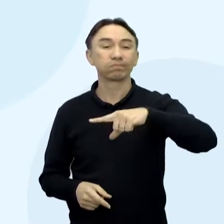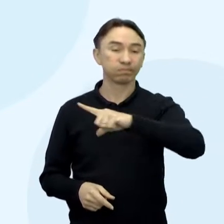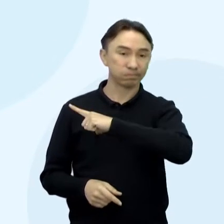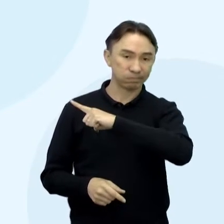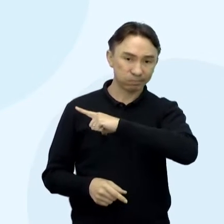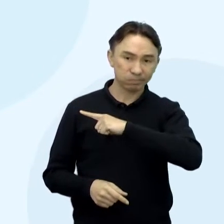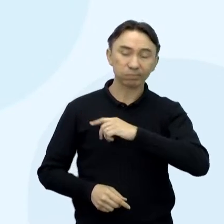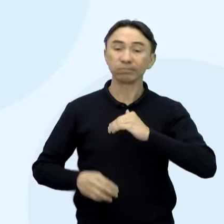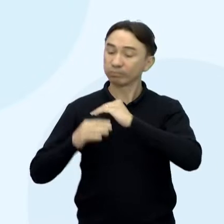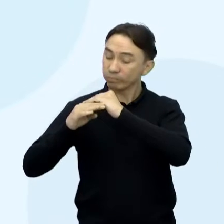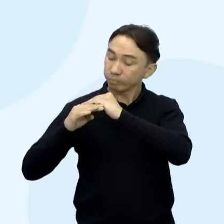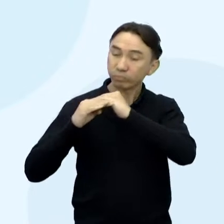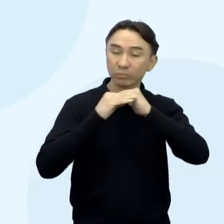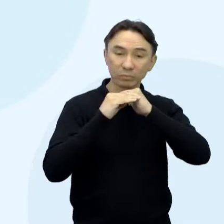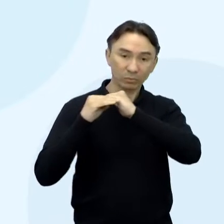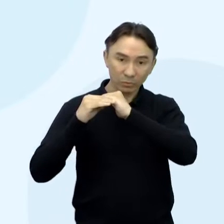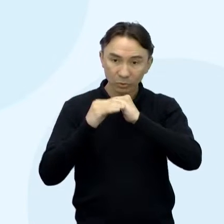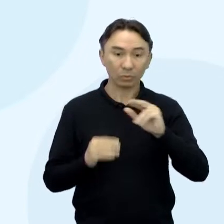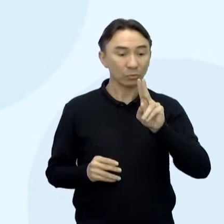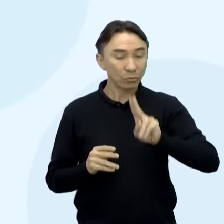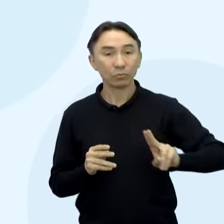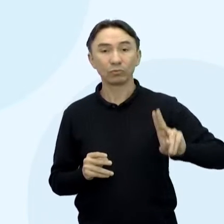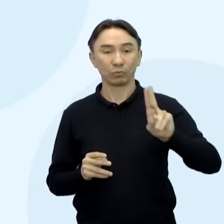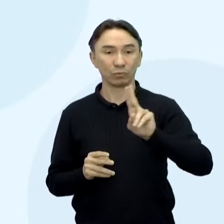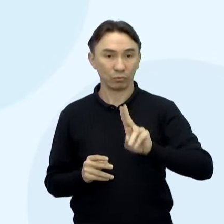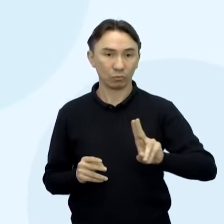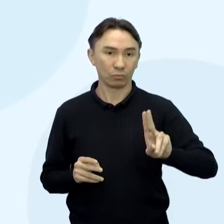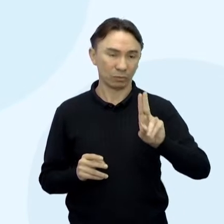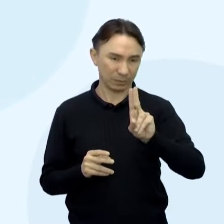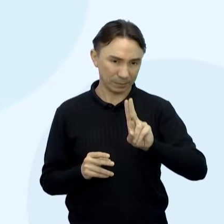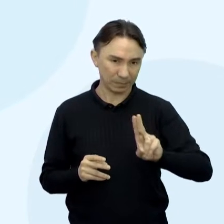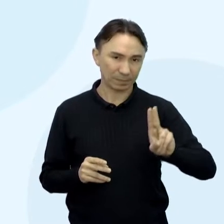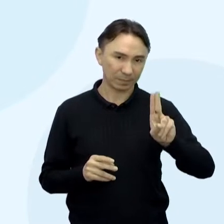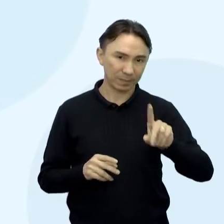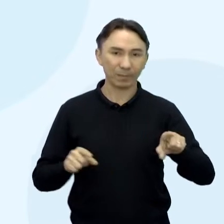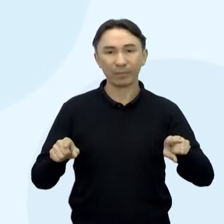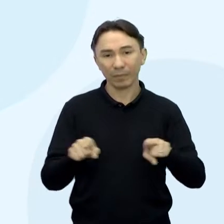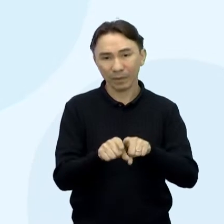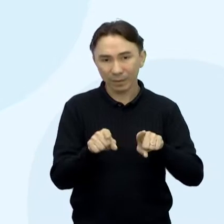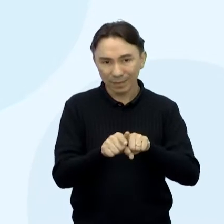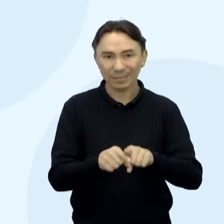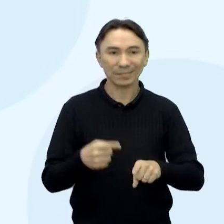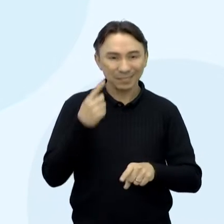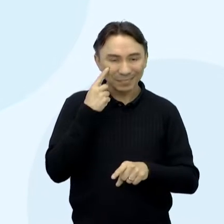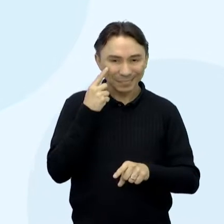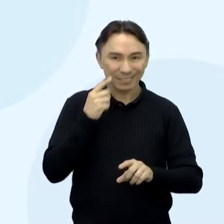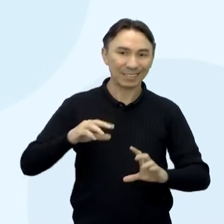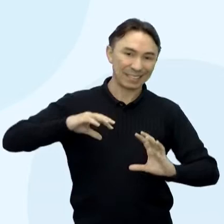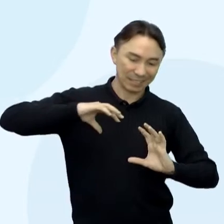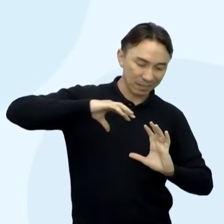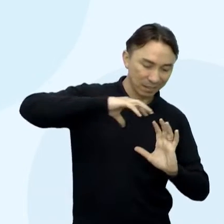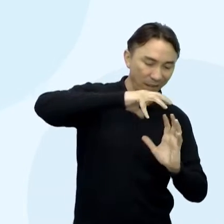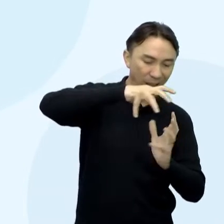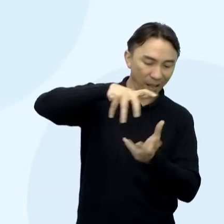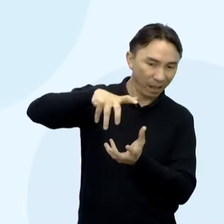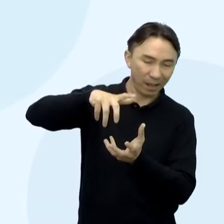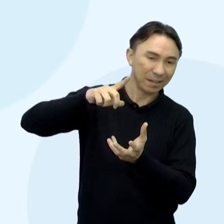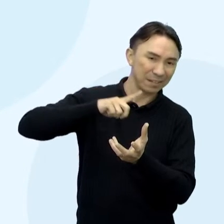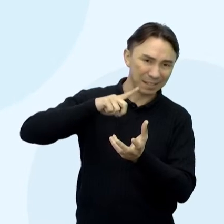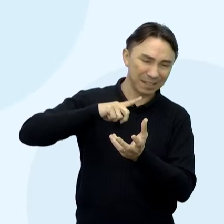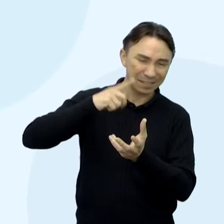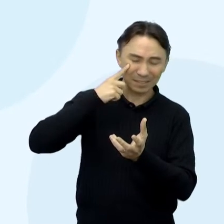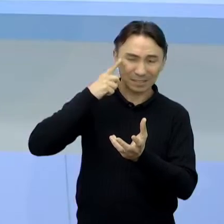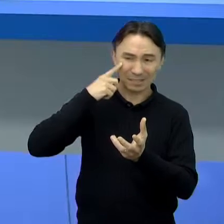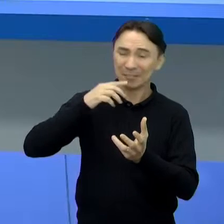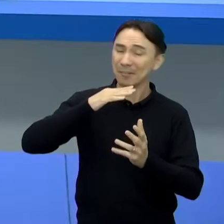de consumo, né? E aprendemos sobre o Dia da Sobrecarga da Terra. Lembra? Que nós comentamos